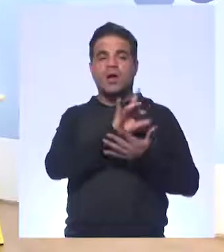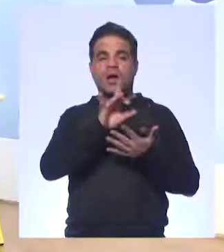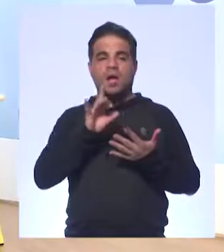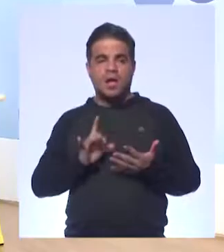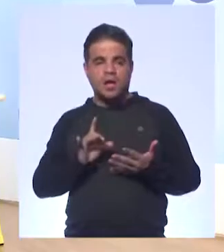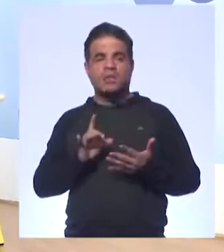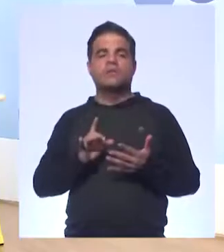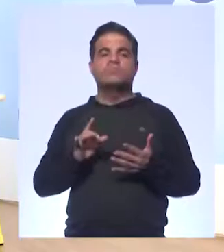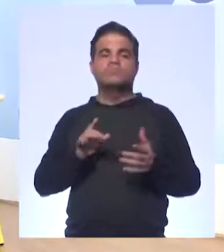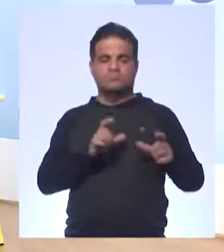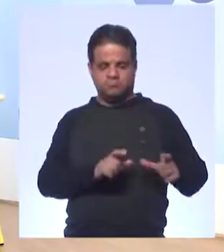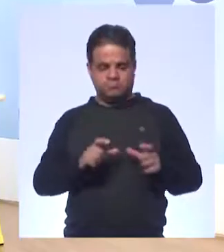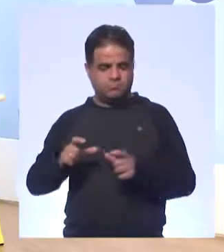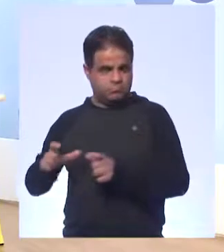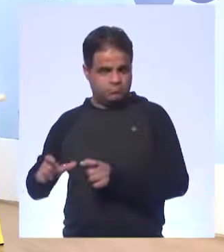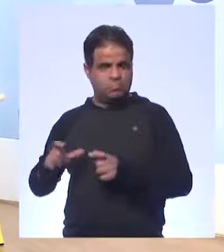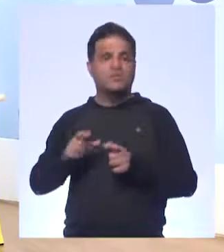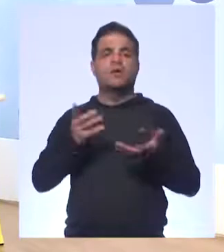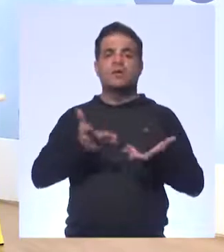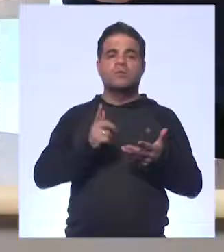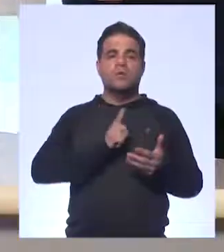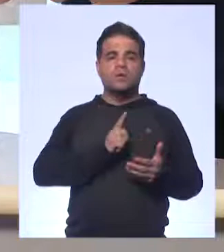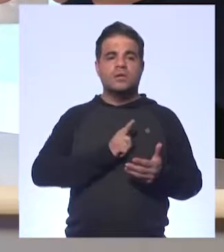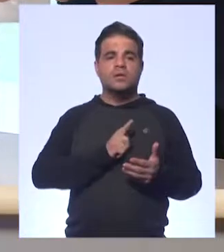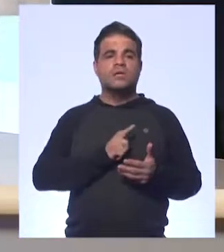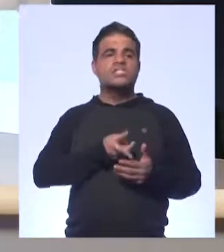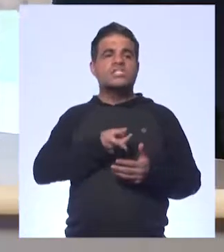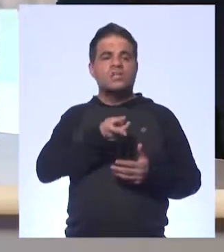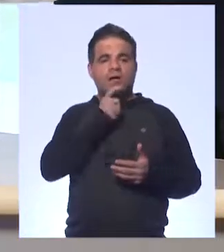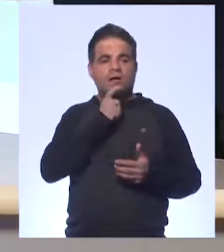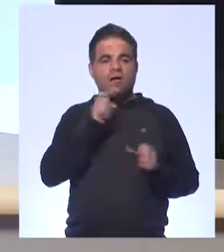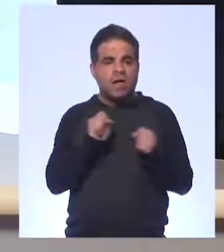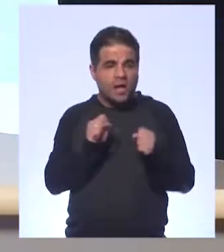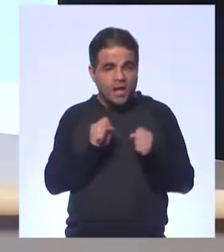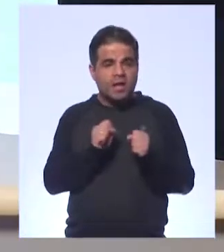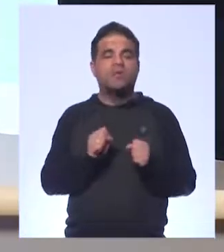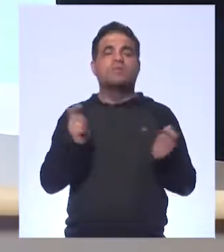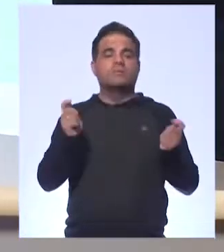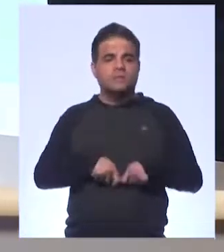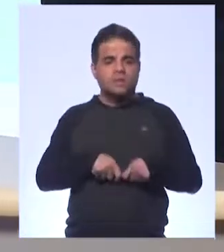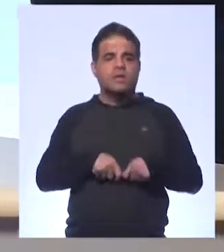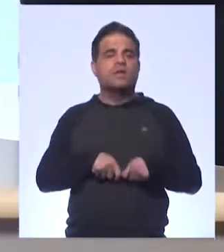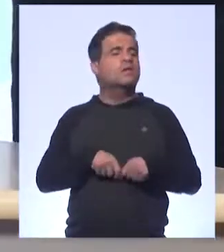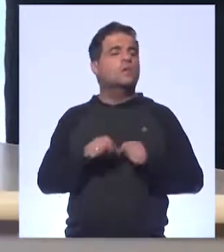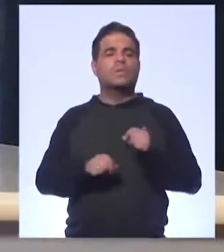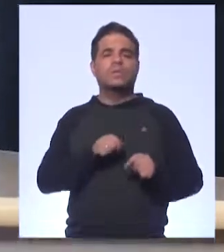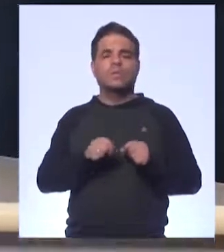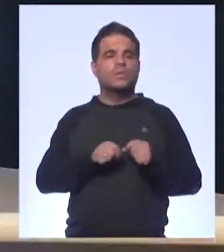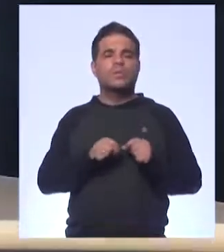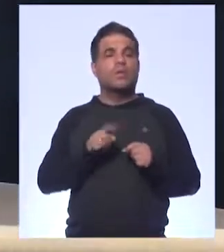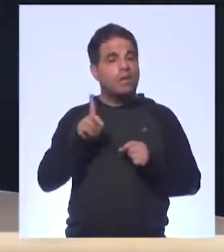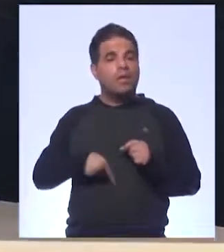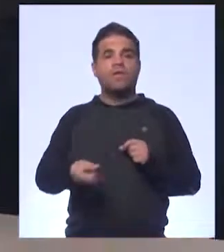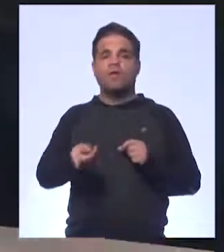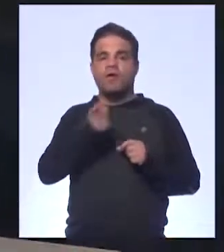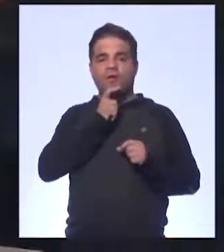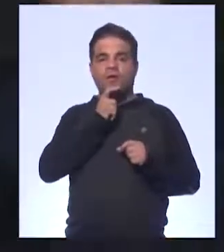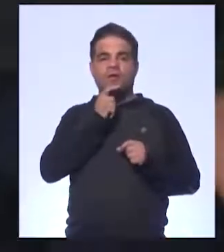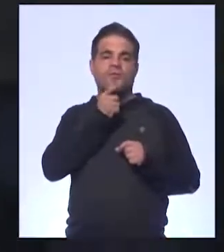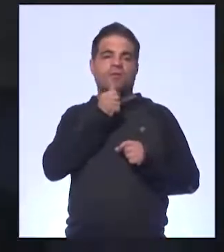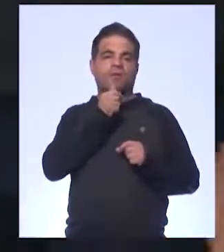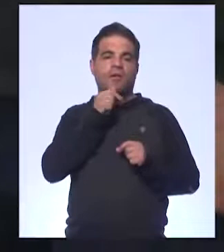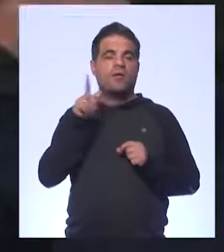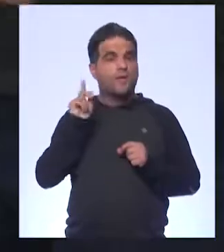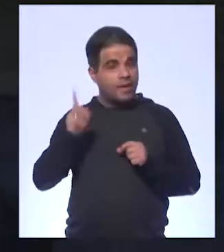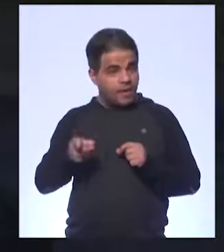dos recipientes, né? E aqui a gente tem gelo. Gelo. Gelo é feito de... Esse é o gelo de água, né? De água.